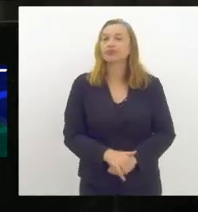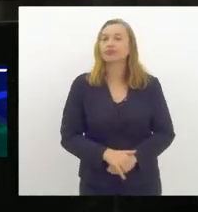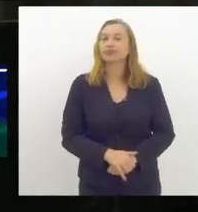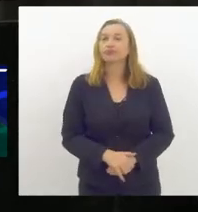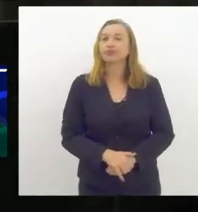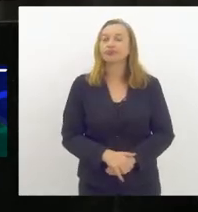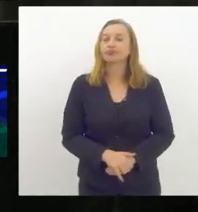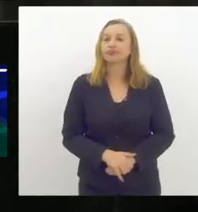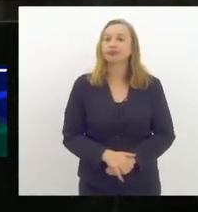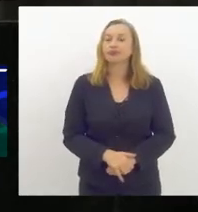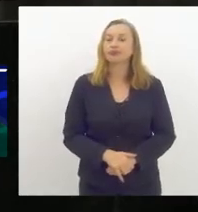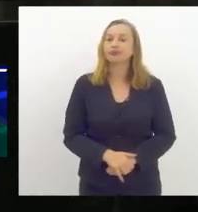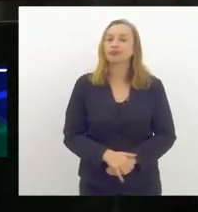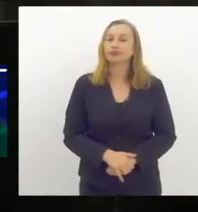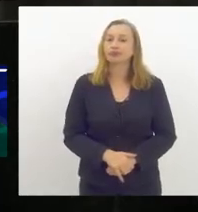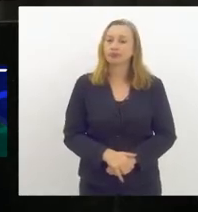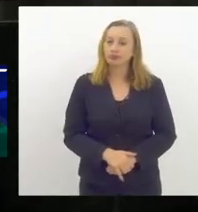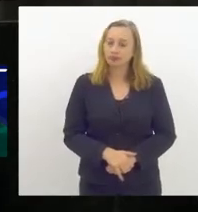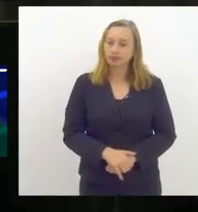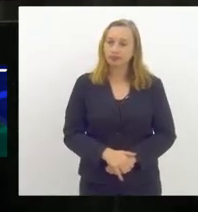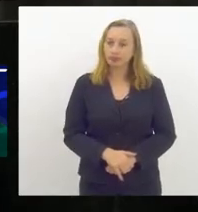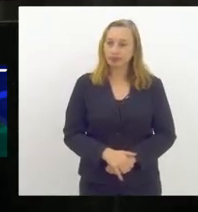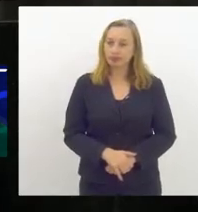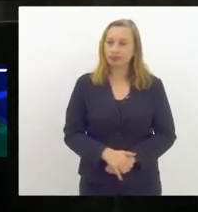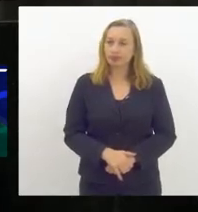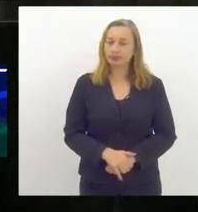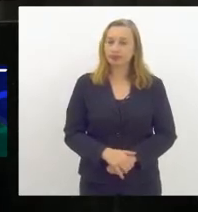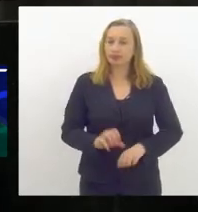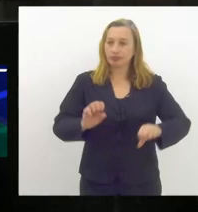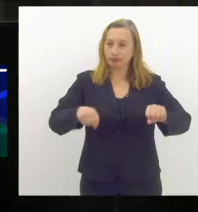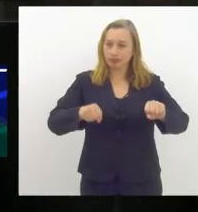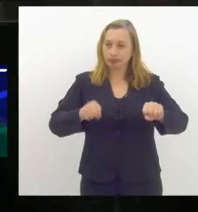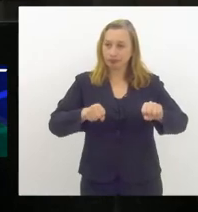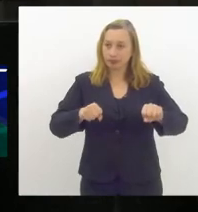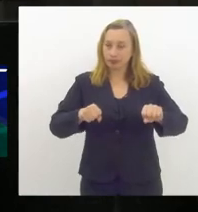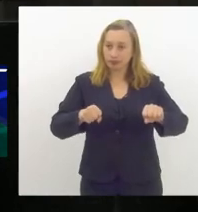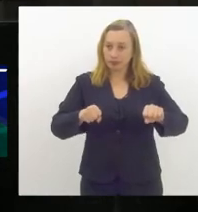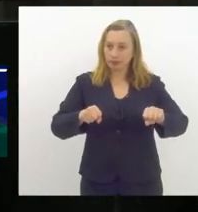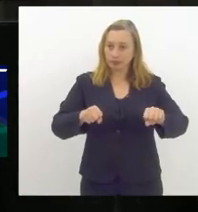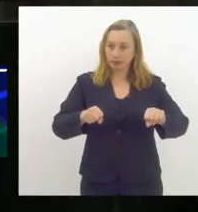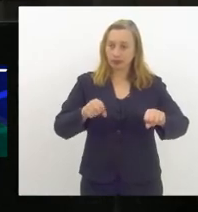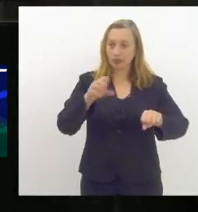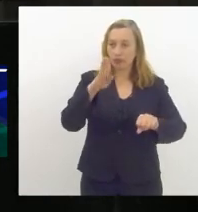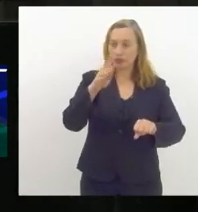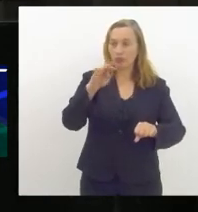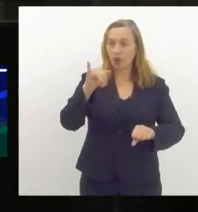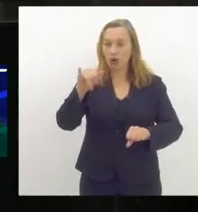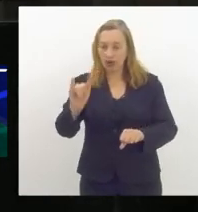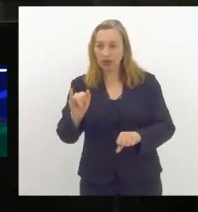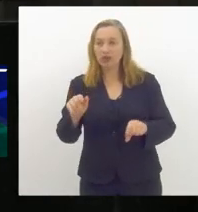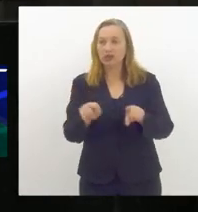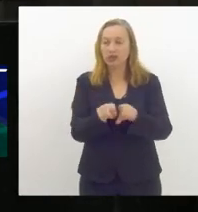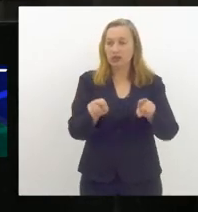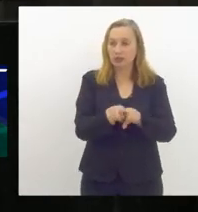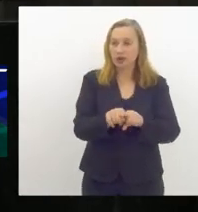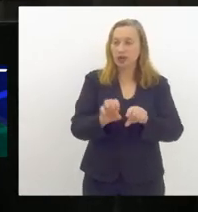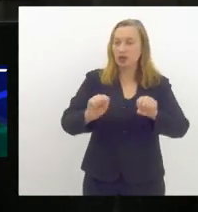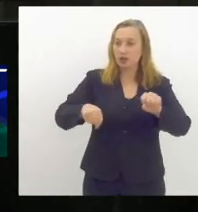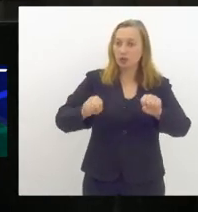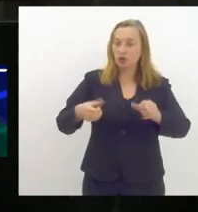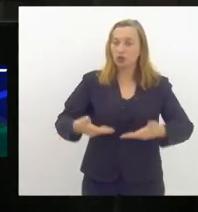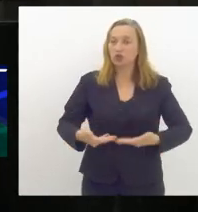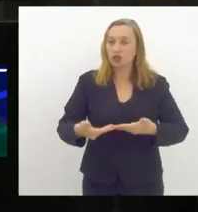O que são especificamente os motoboys e os motofretes que são também